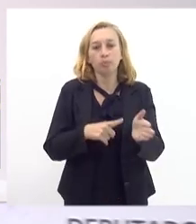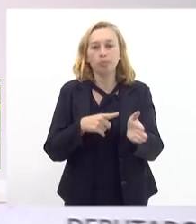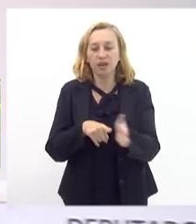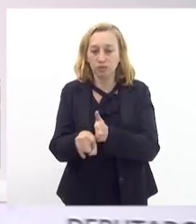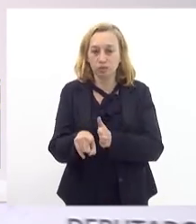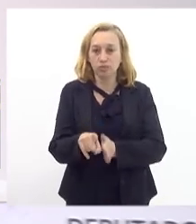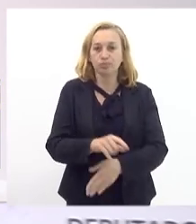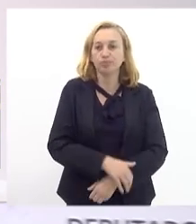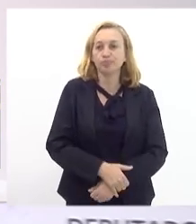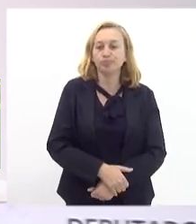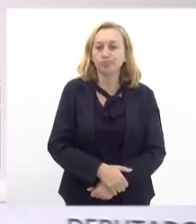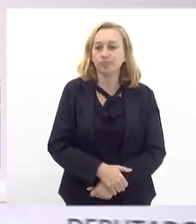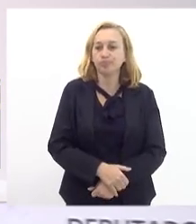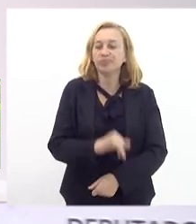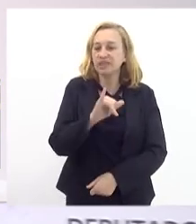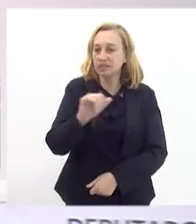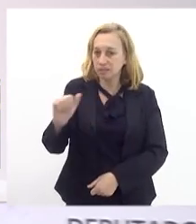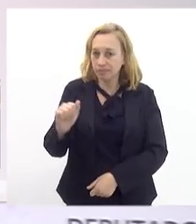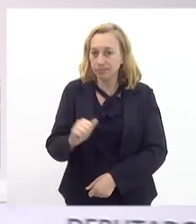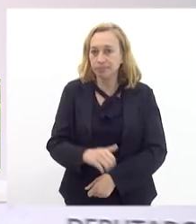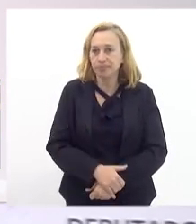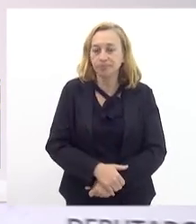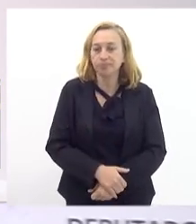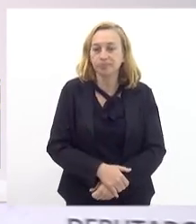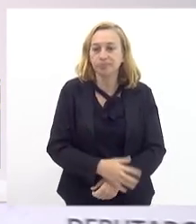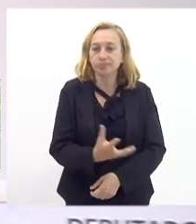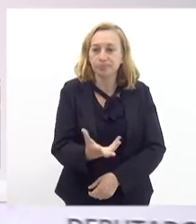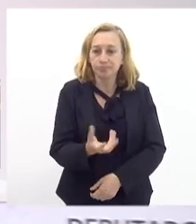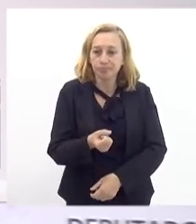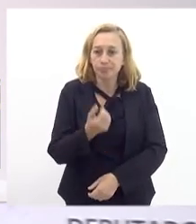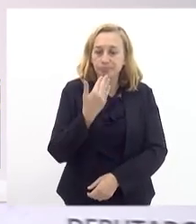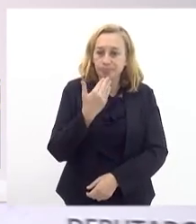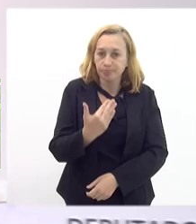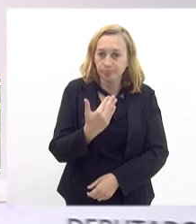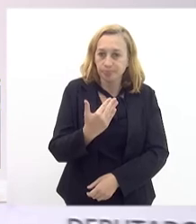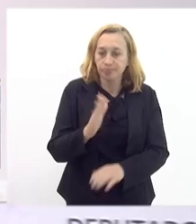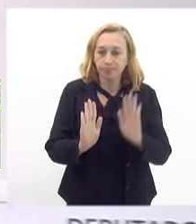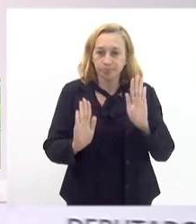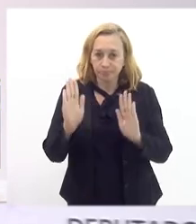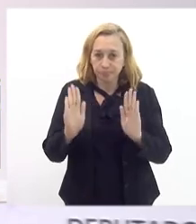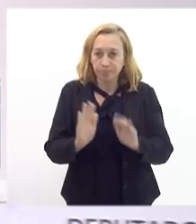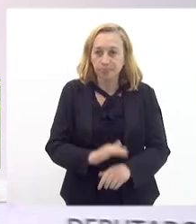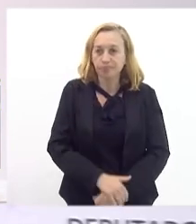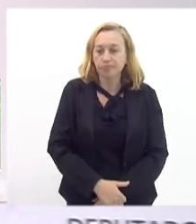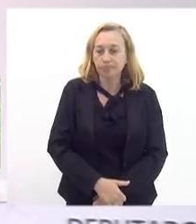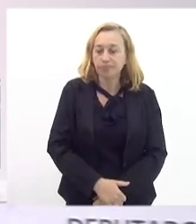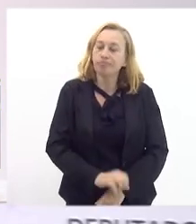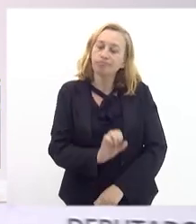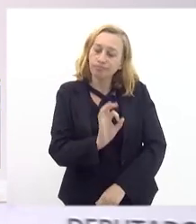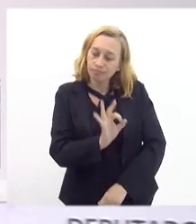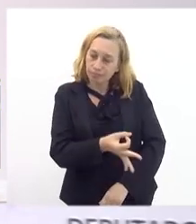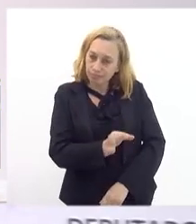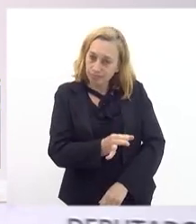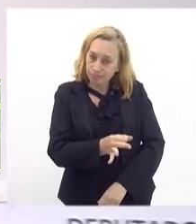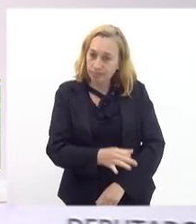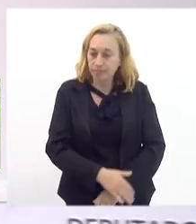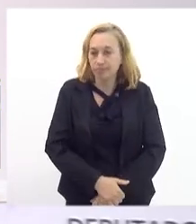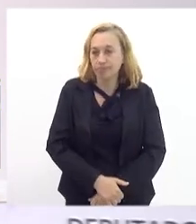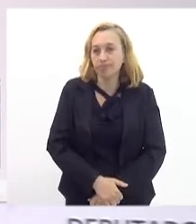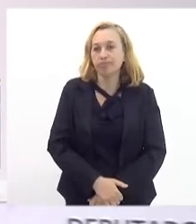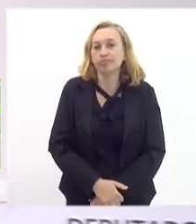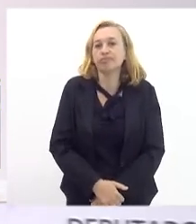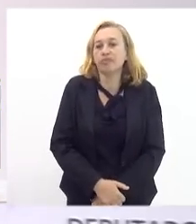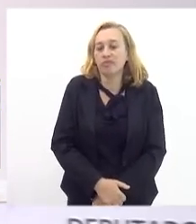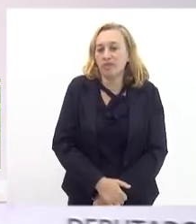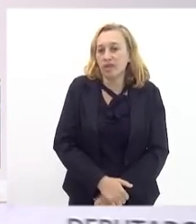pergunto o ideia recebe o pedido de licença Possivelmente eu tô falando